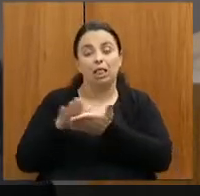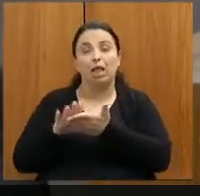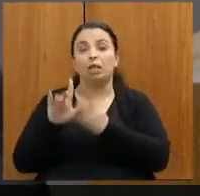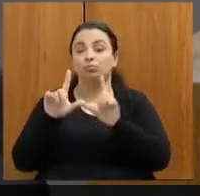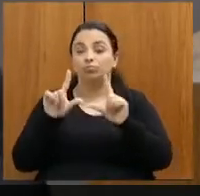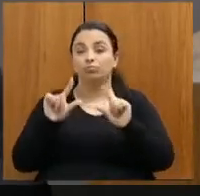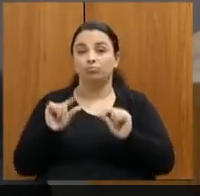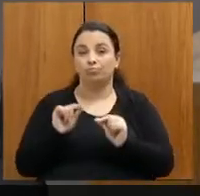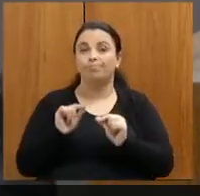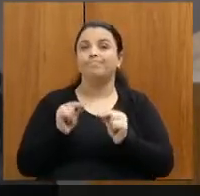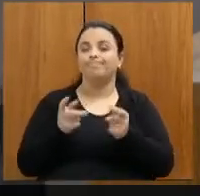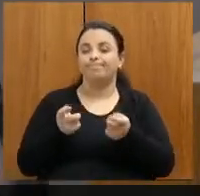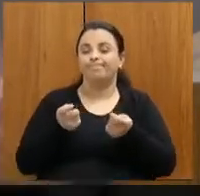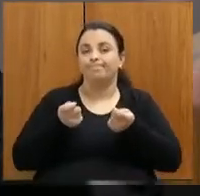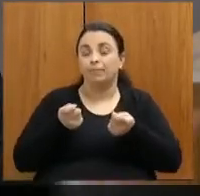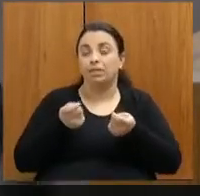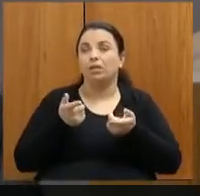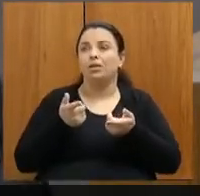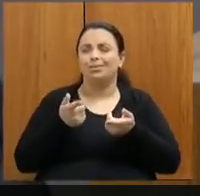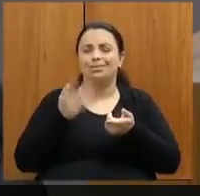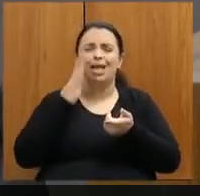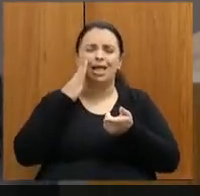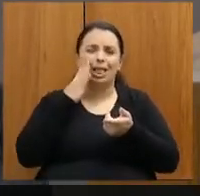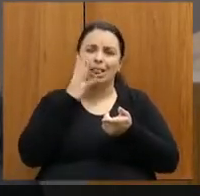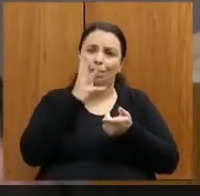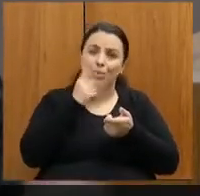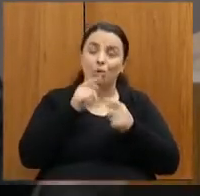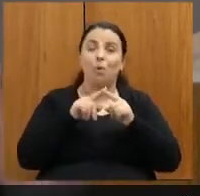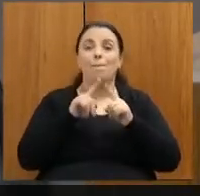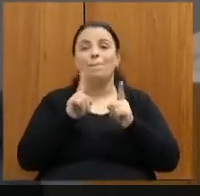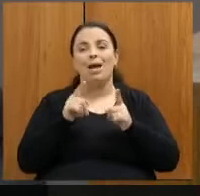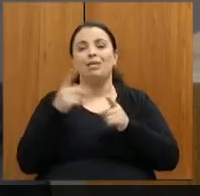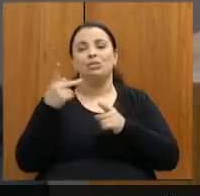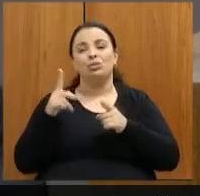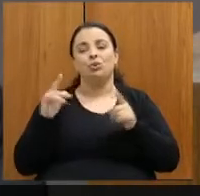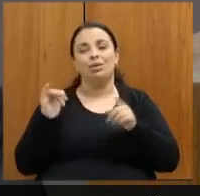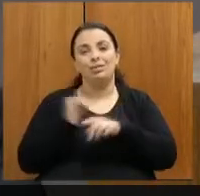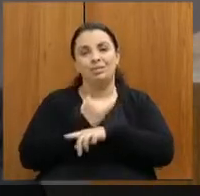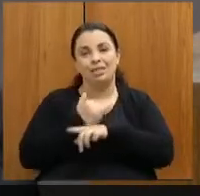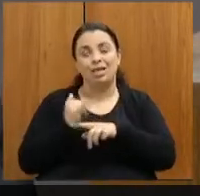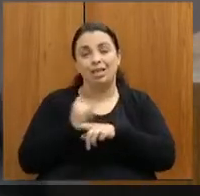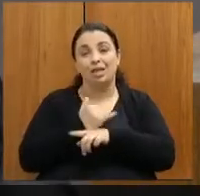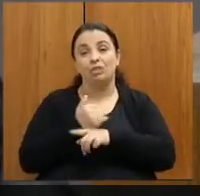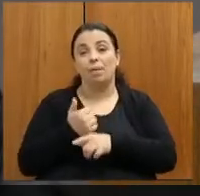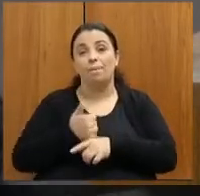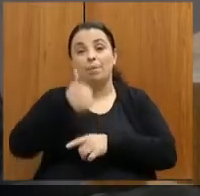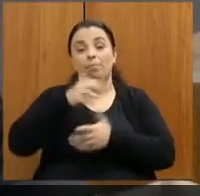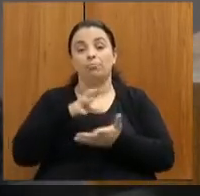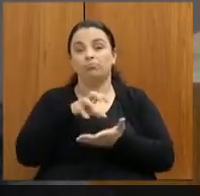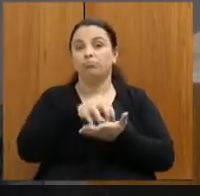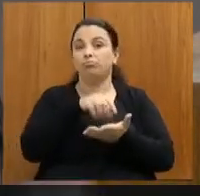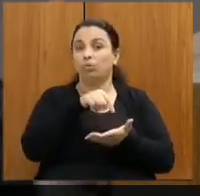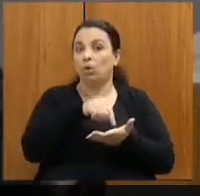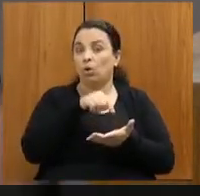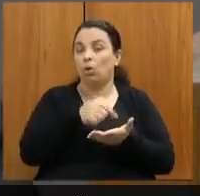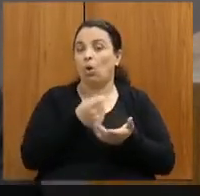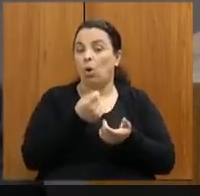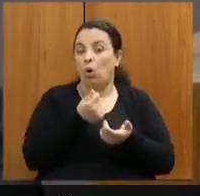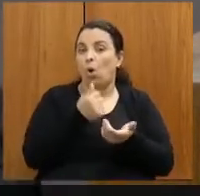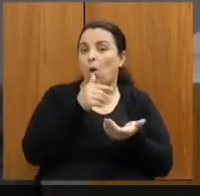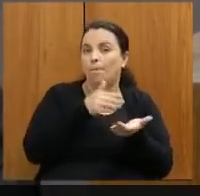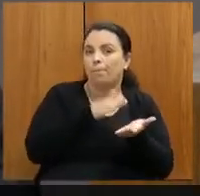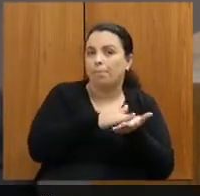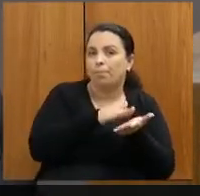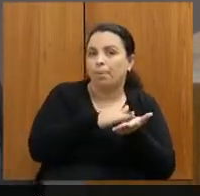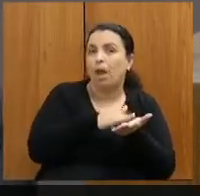Acho que demorou um pouquinho mas era a estratégia que vocês atuaram de concentrar a caixa primeiro que veio o pagamento dessas dívidas